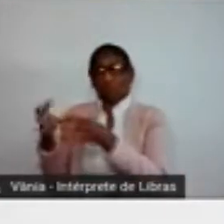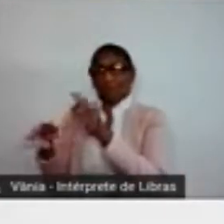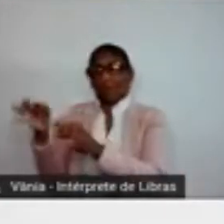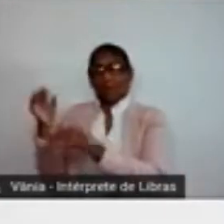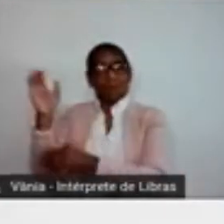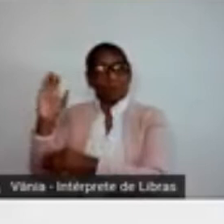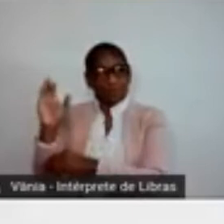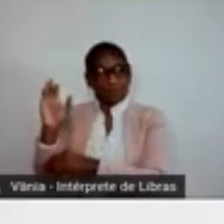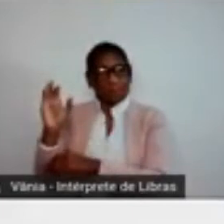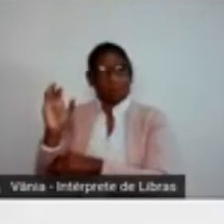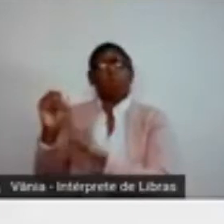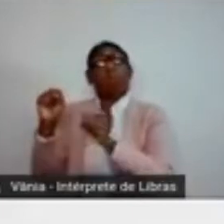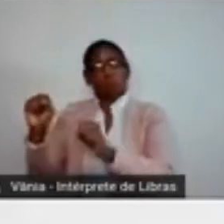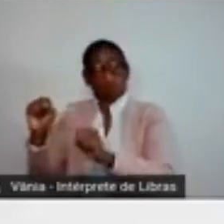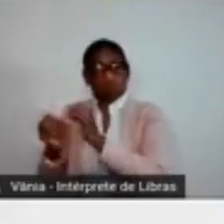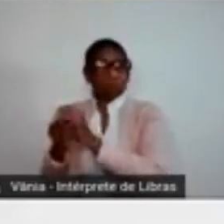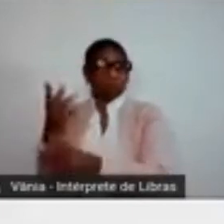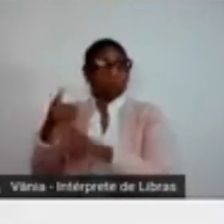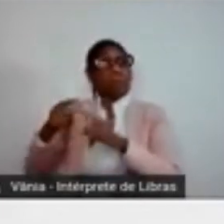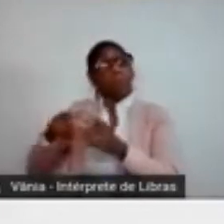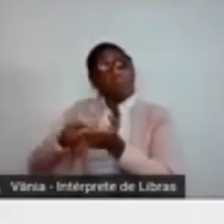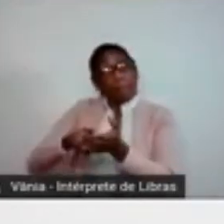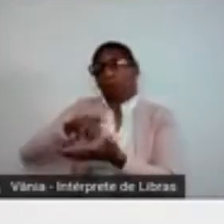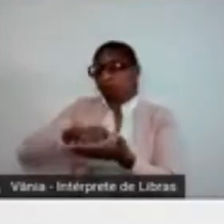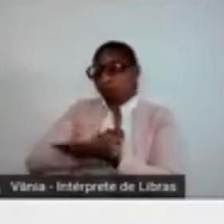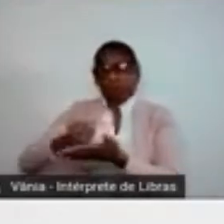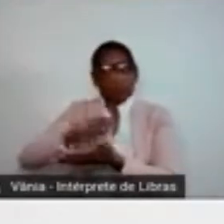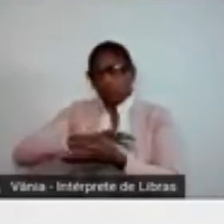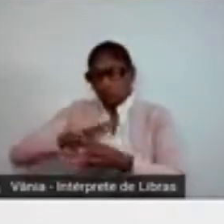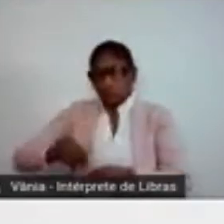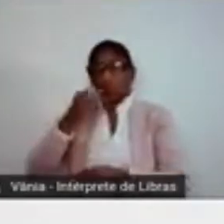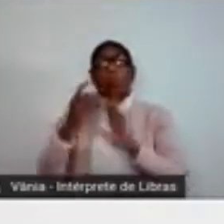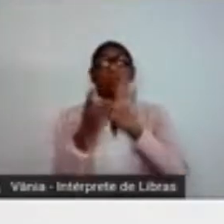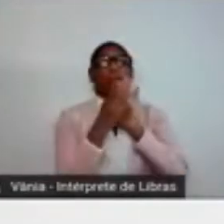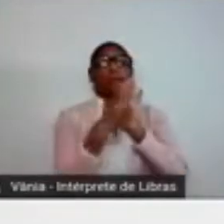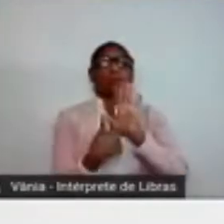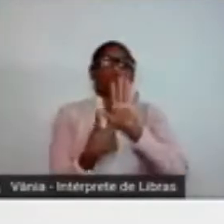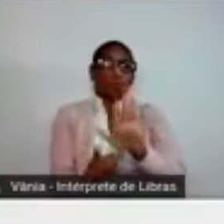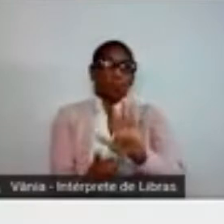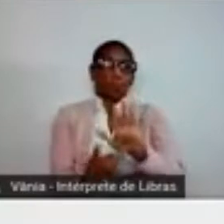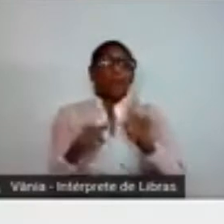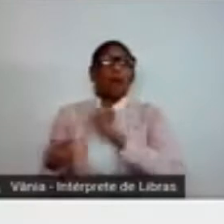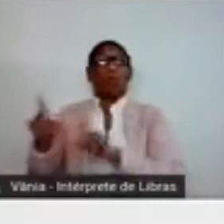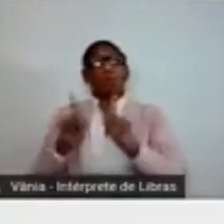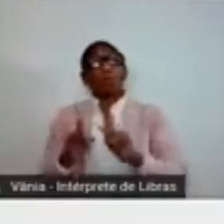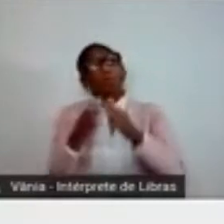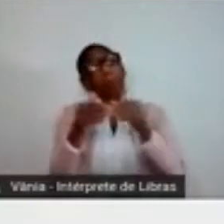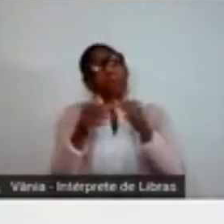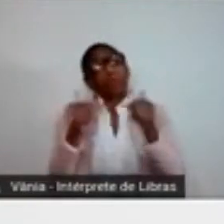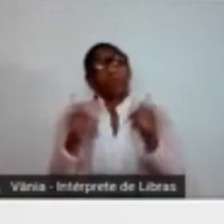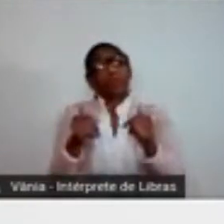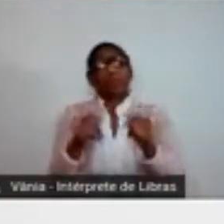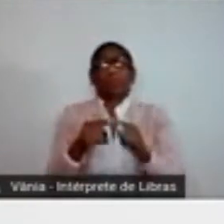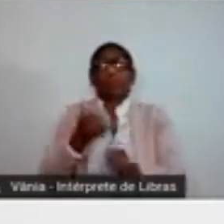apresentarem documentação e cumprirem os requisitos do decreto. Tivemos alguns pedidos de reconsideração